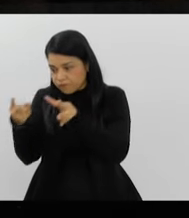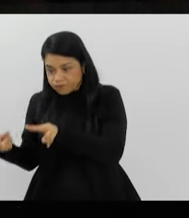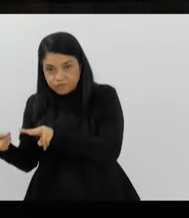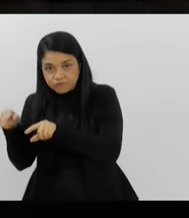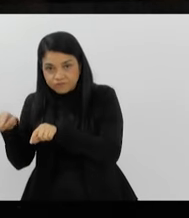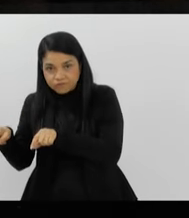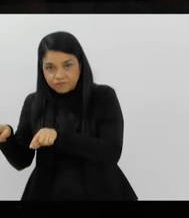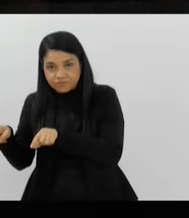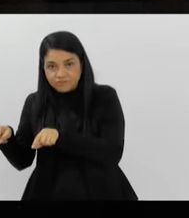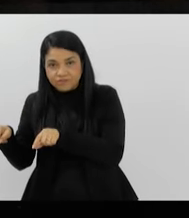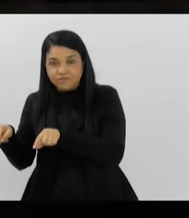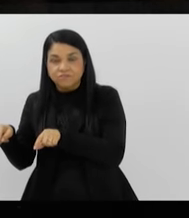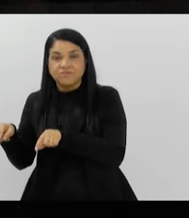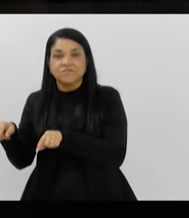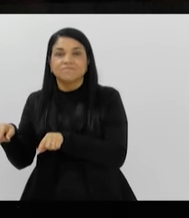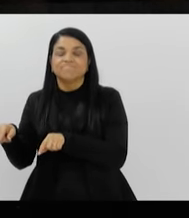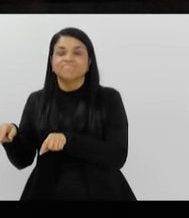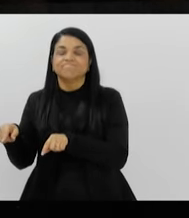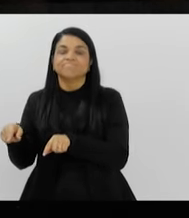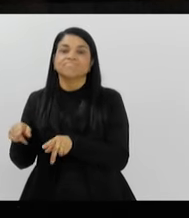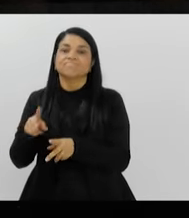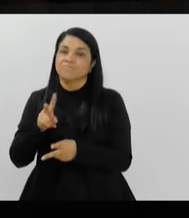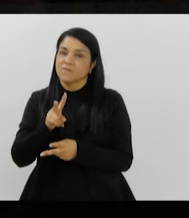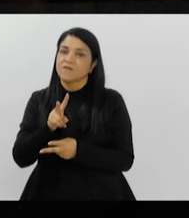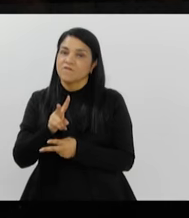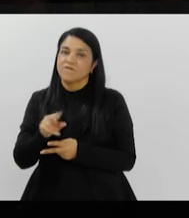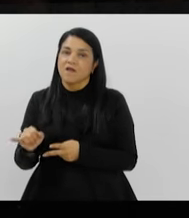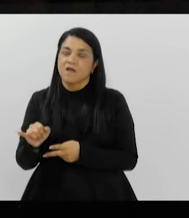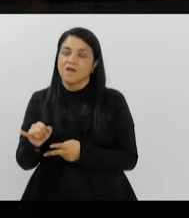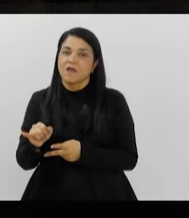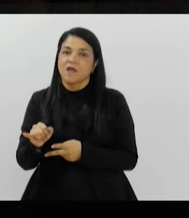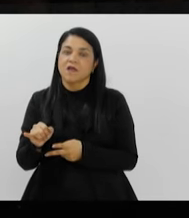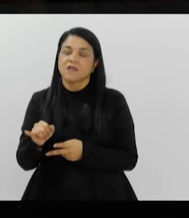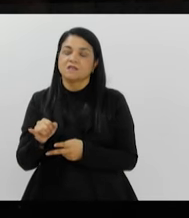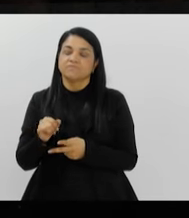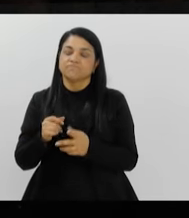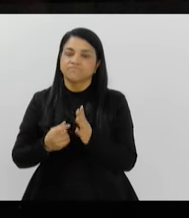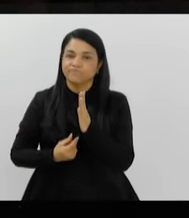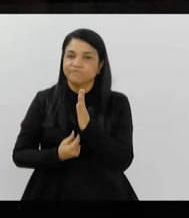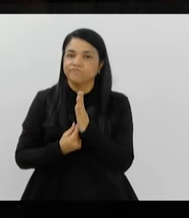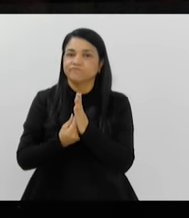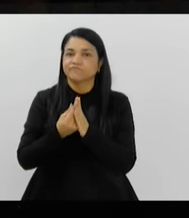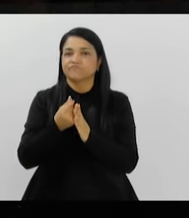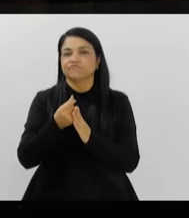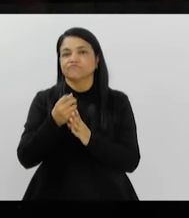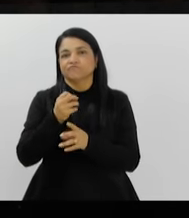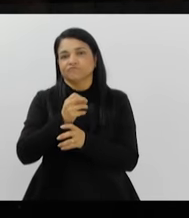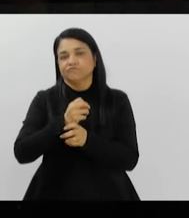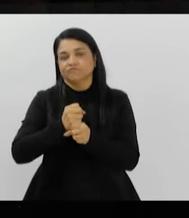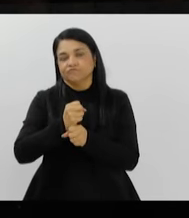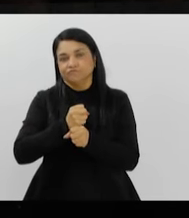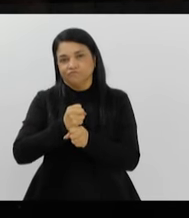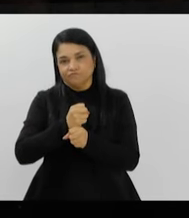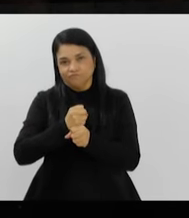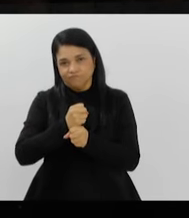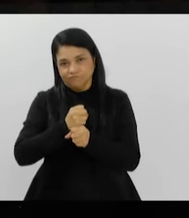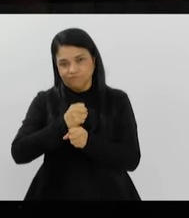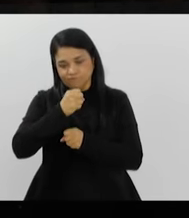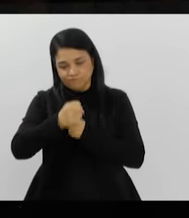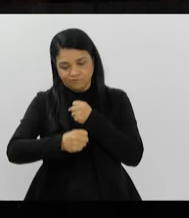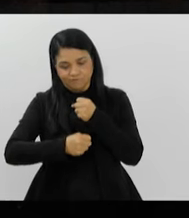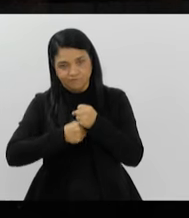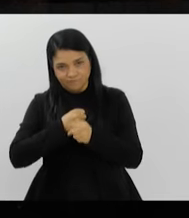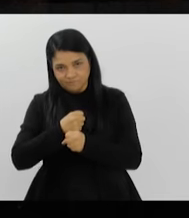possivelmente tentará ser executada também no orçamento de 2025.